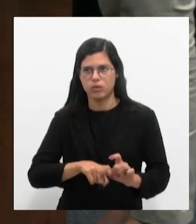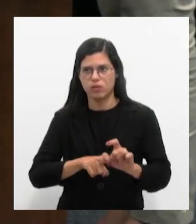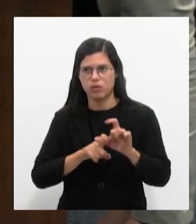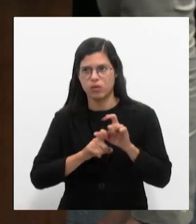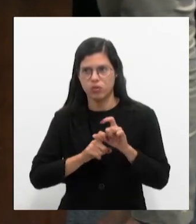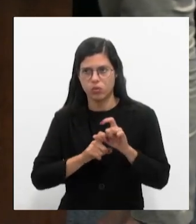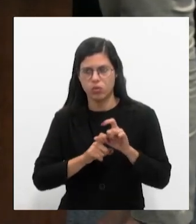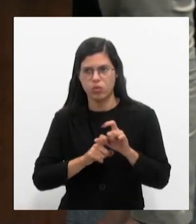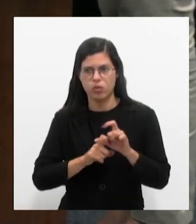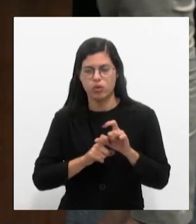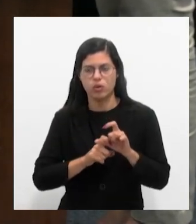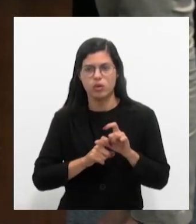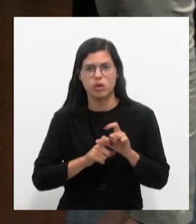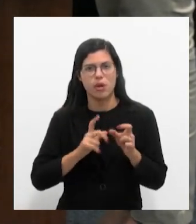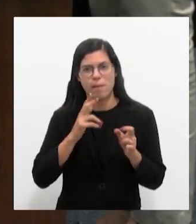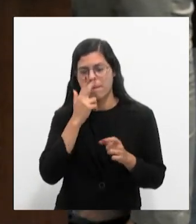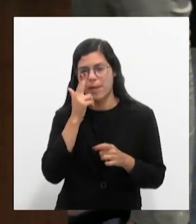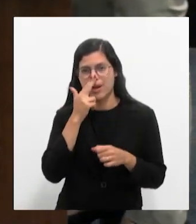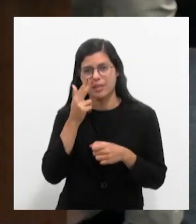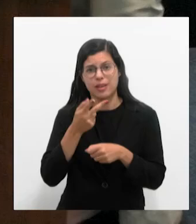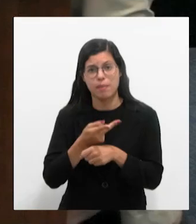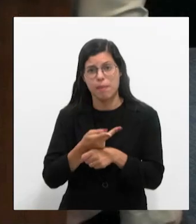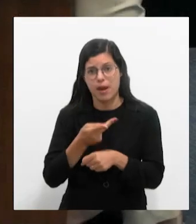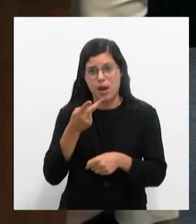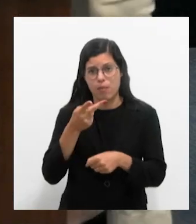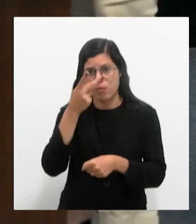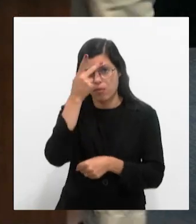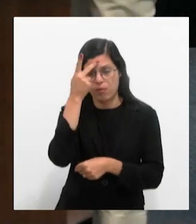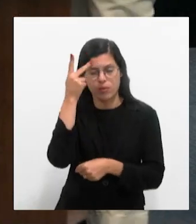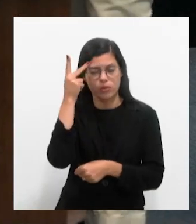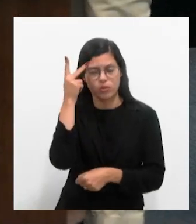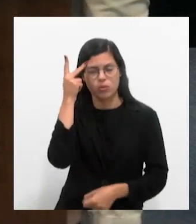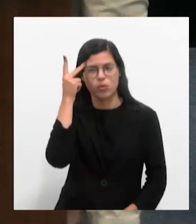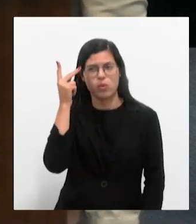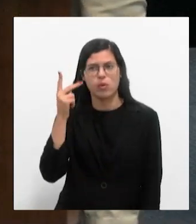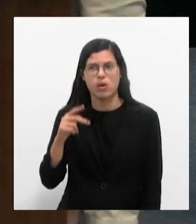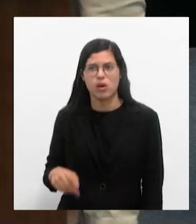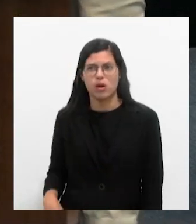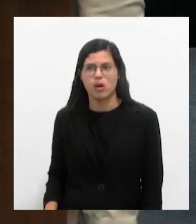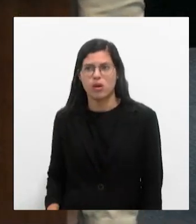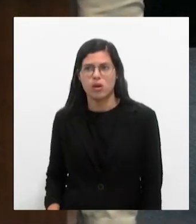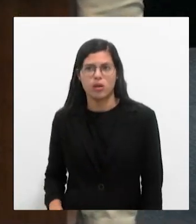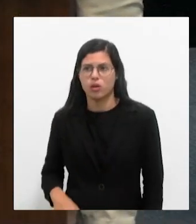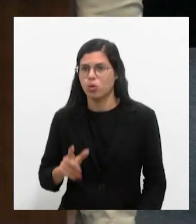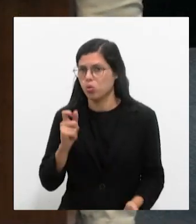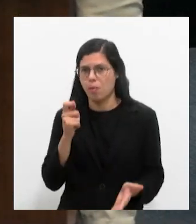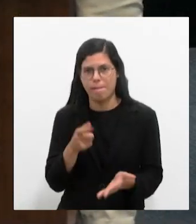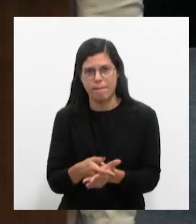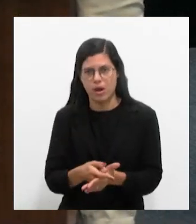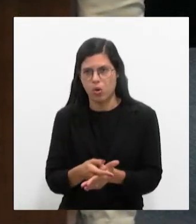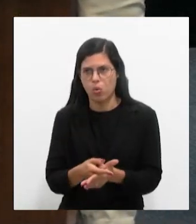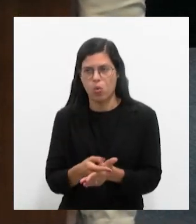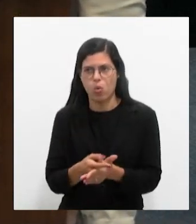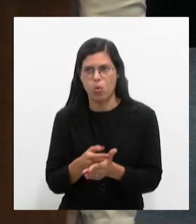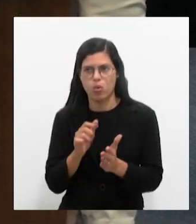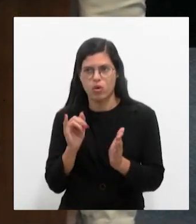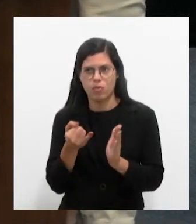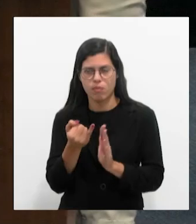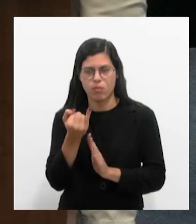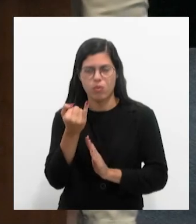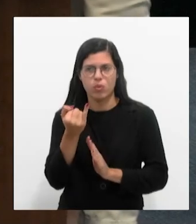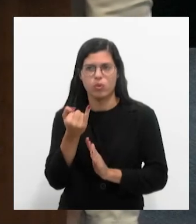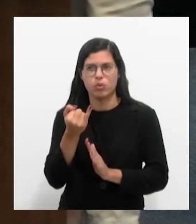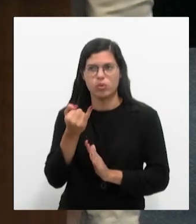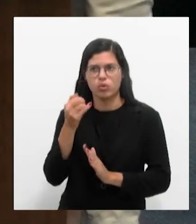é praticamente premiar aquela pessoa que deixou de pagar os seus tributos,